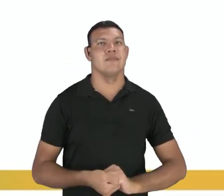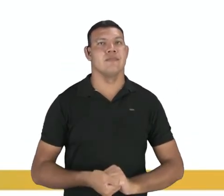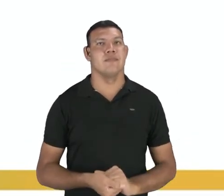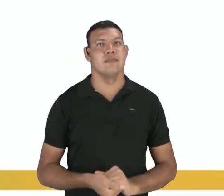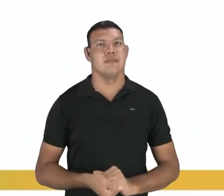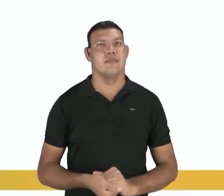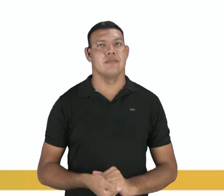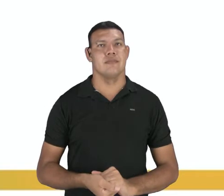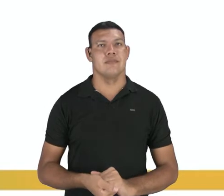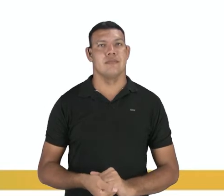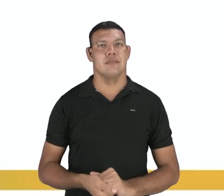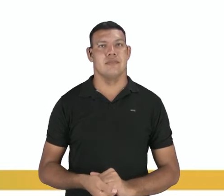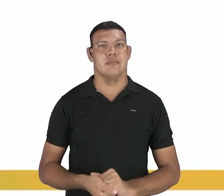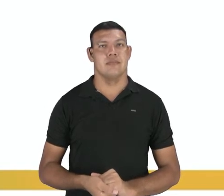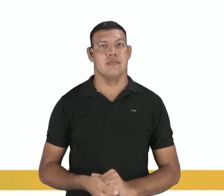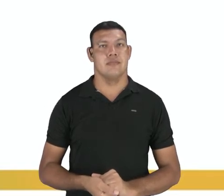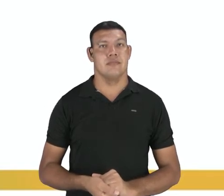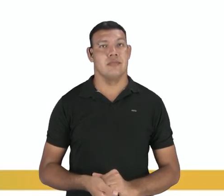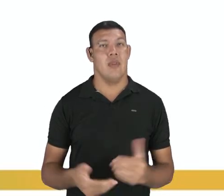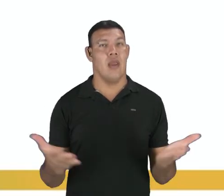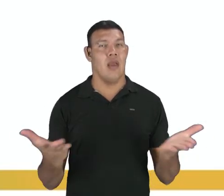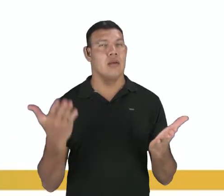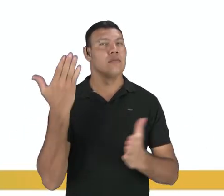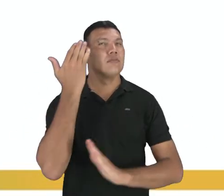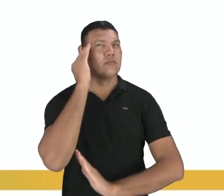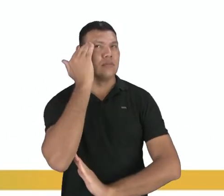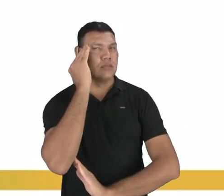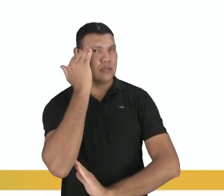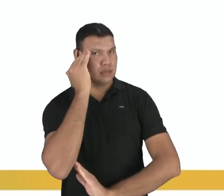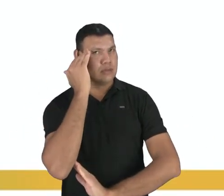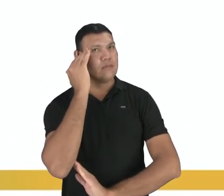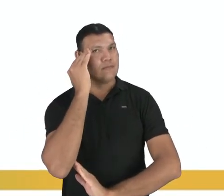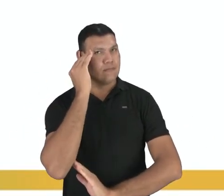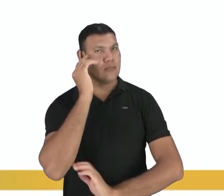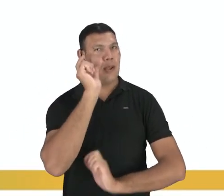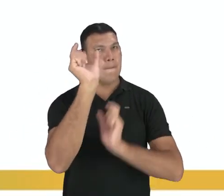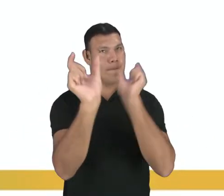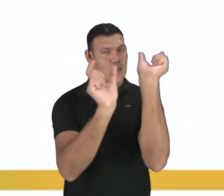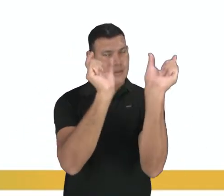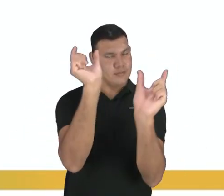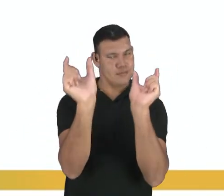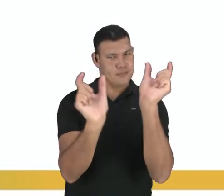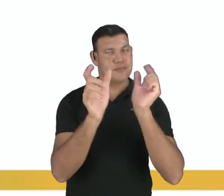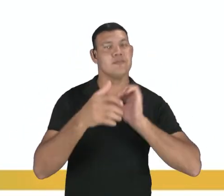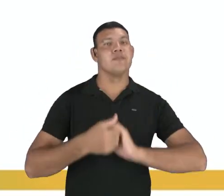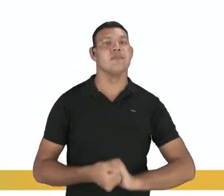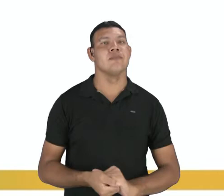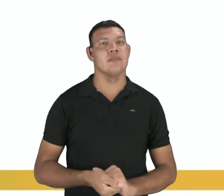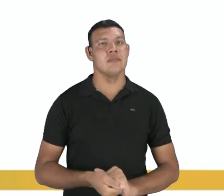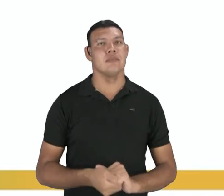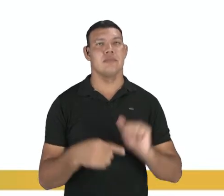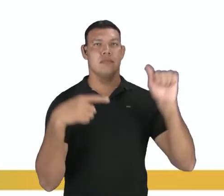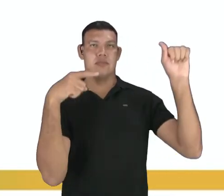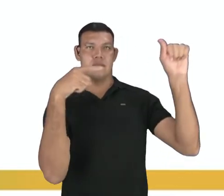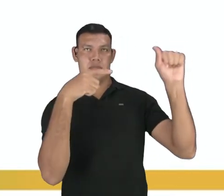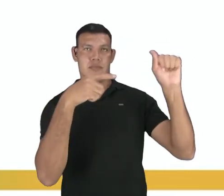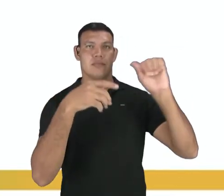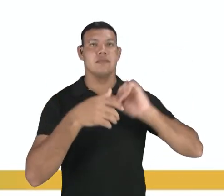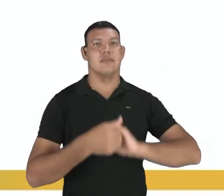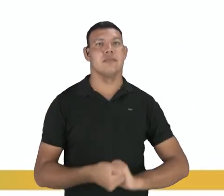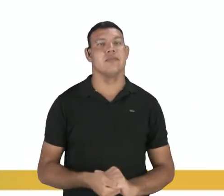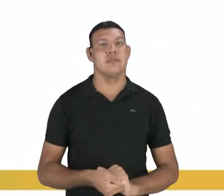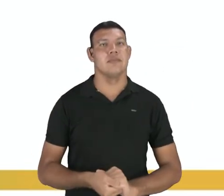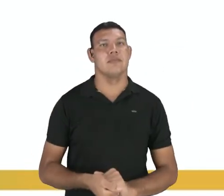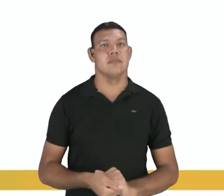Number 2. Vamos interpretar as sentenças a seguir. Letter A, na